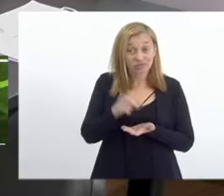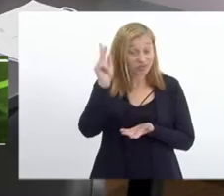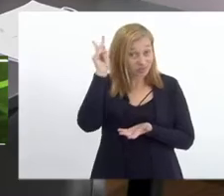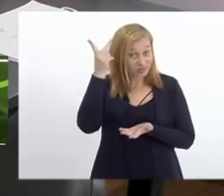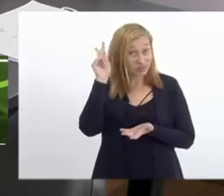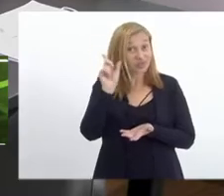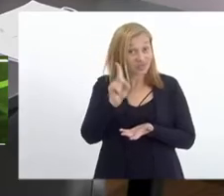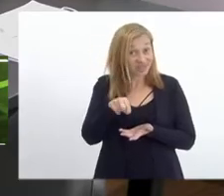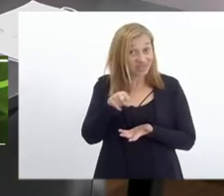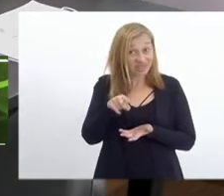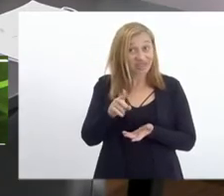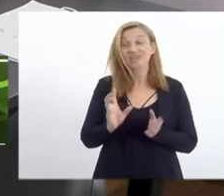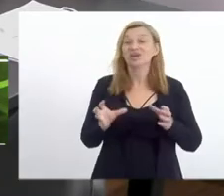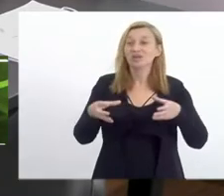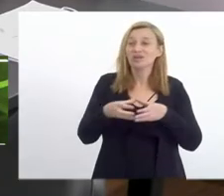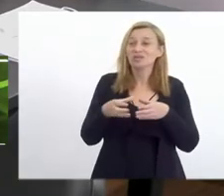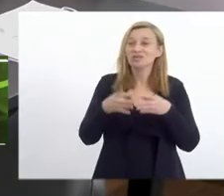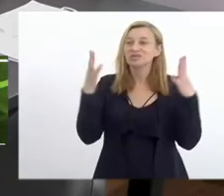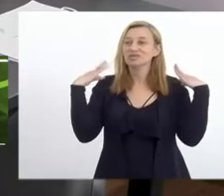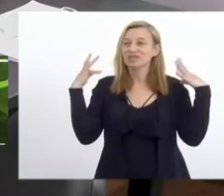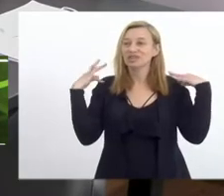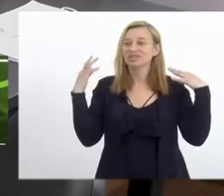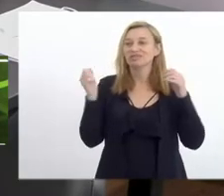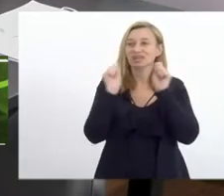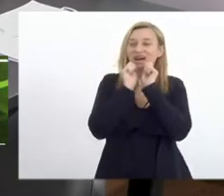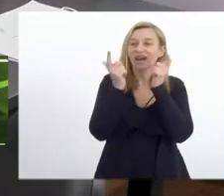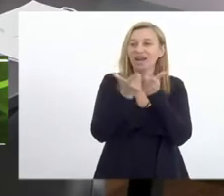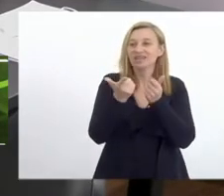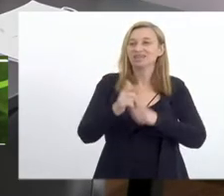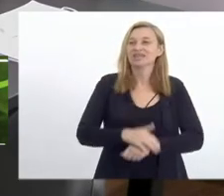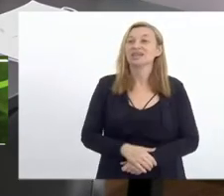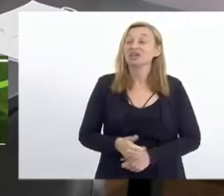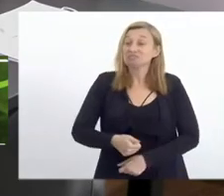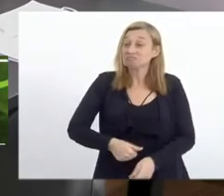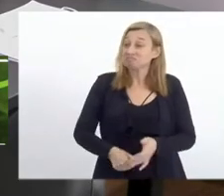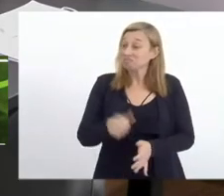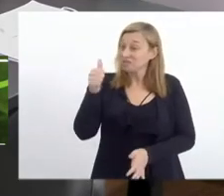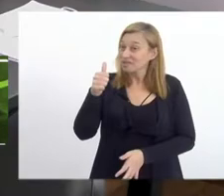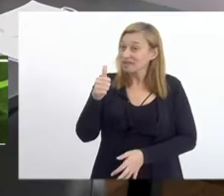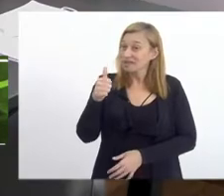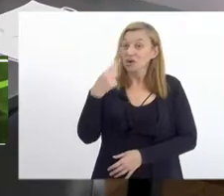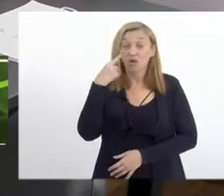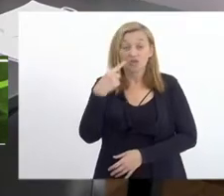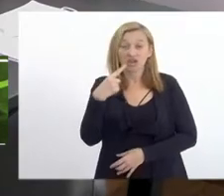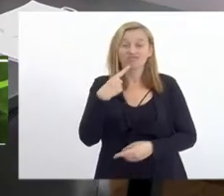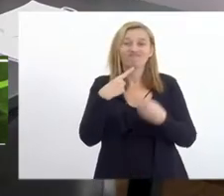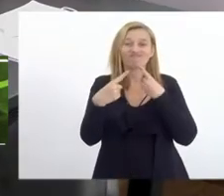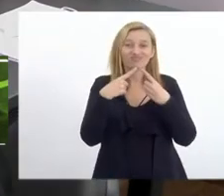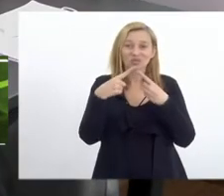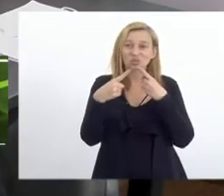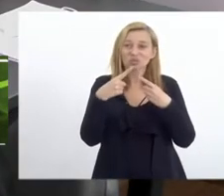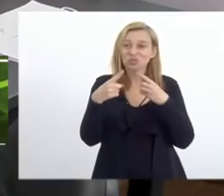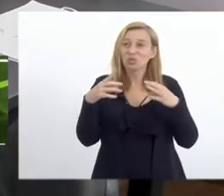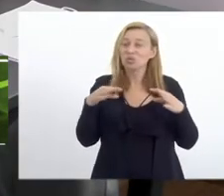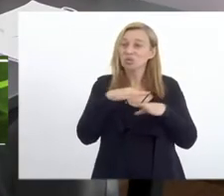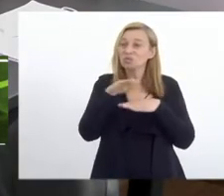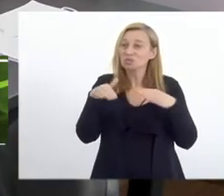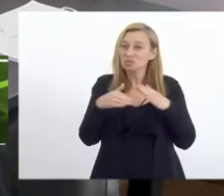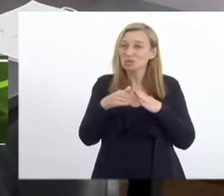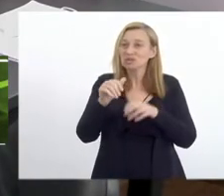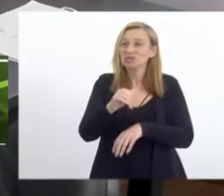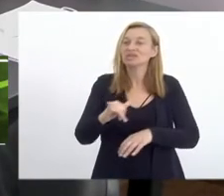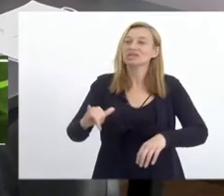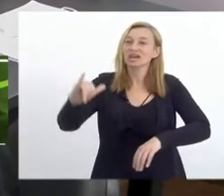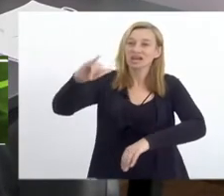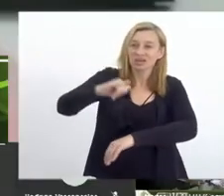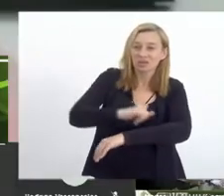né, para essa comissão de turismo da Alerj. Pela primeira vez eu vejo aí uma discussão com todos os aeroportos do